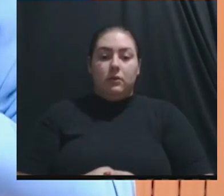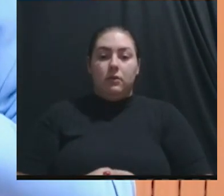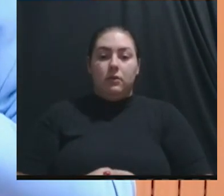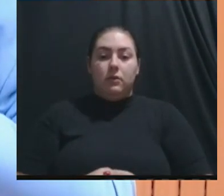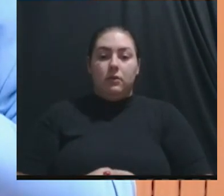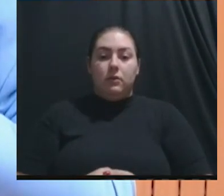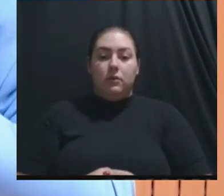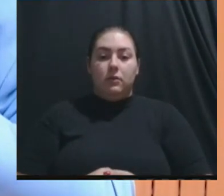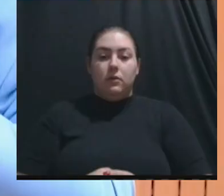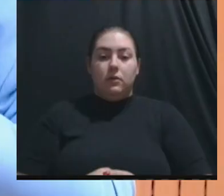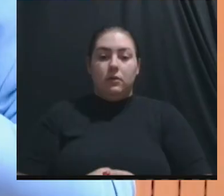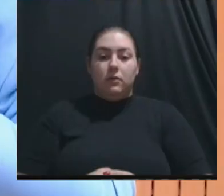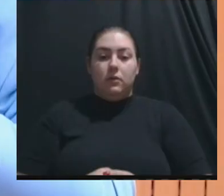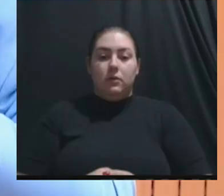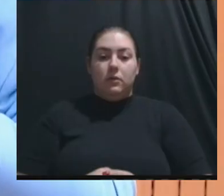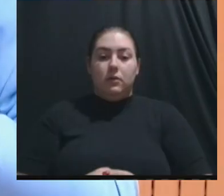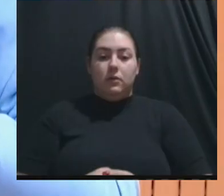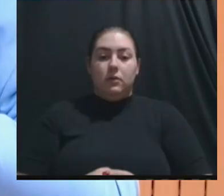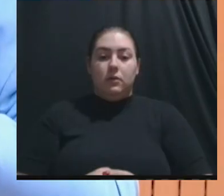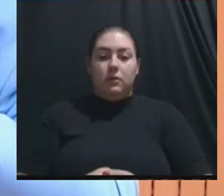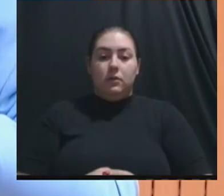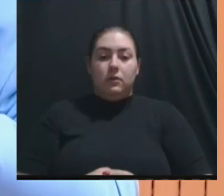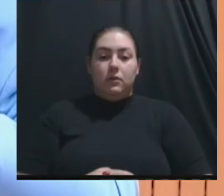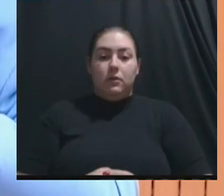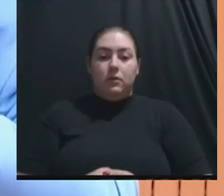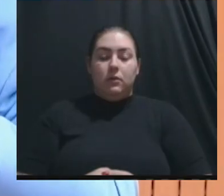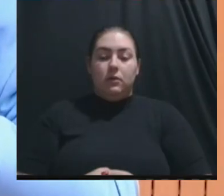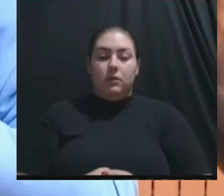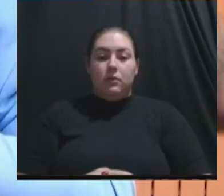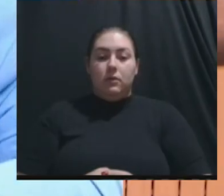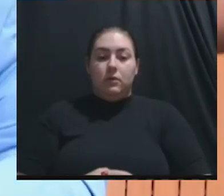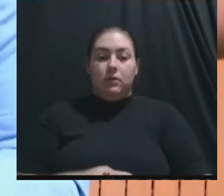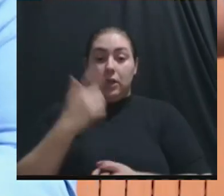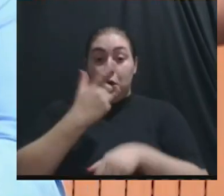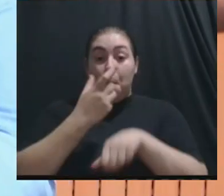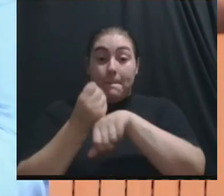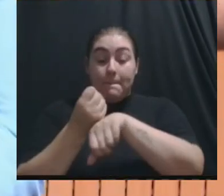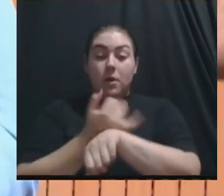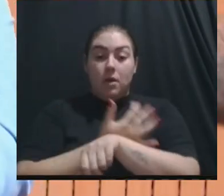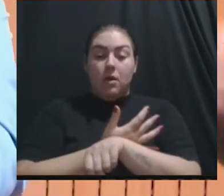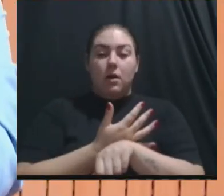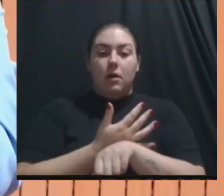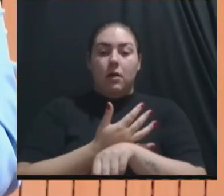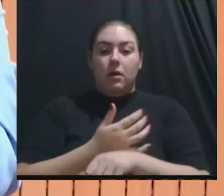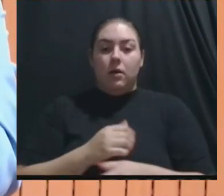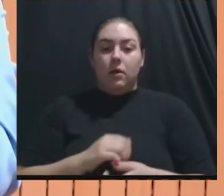Eu até me emociono em falar, porque